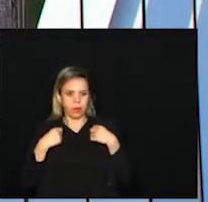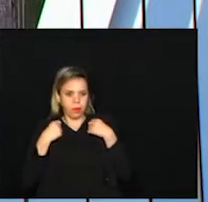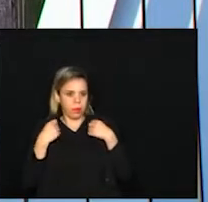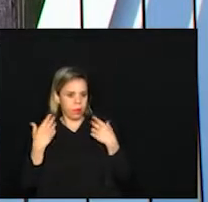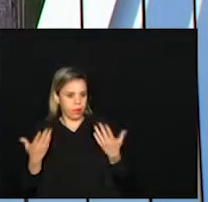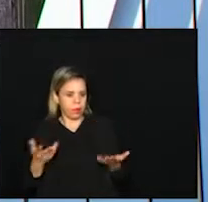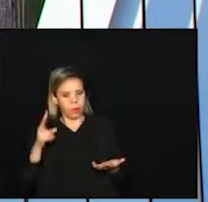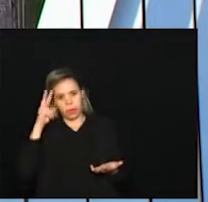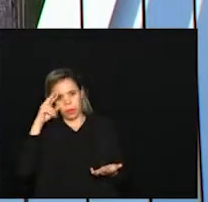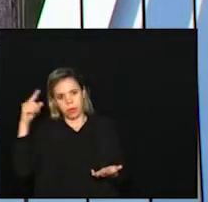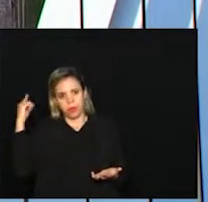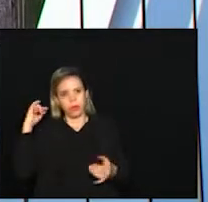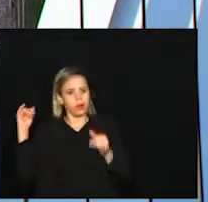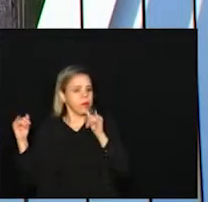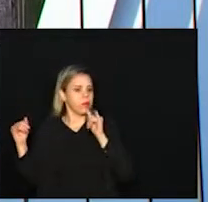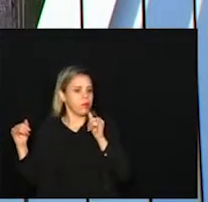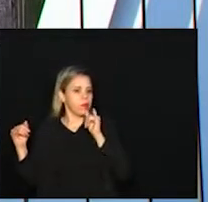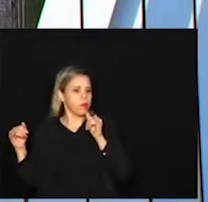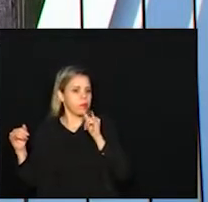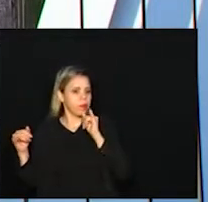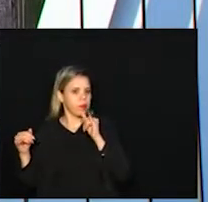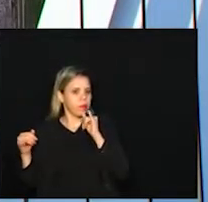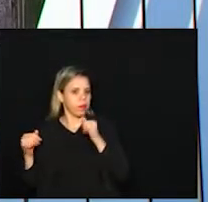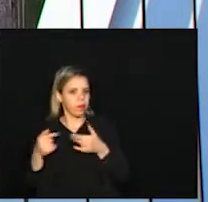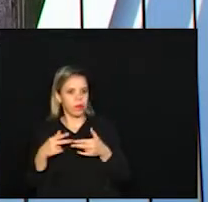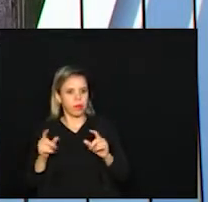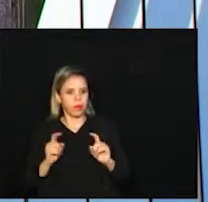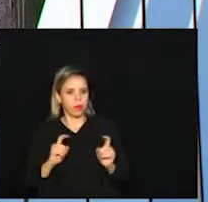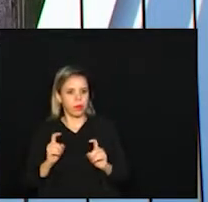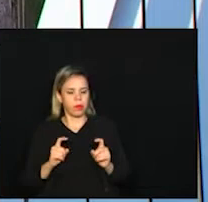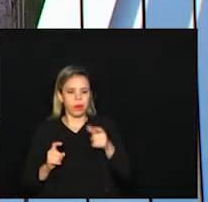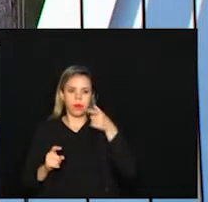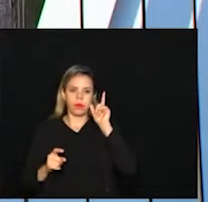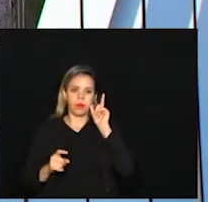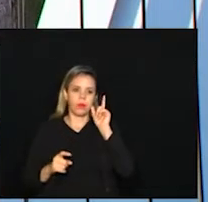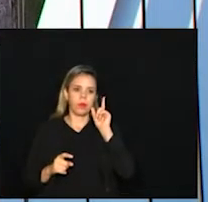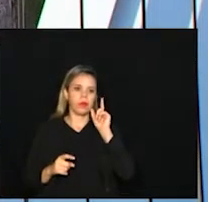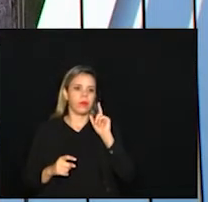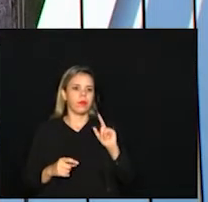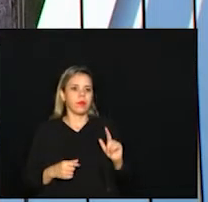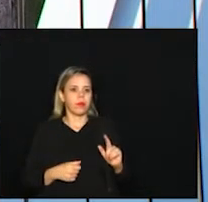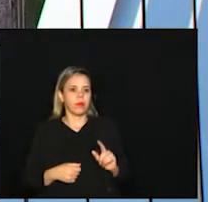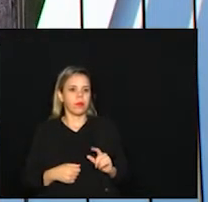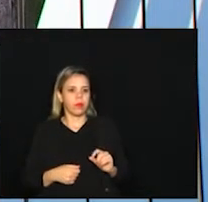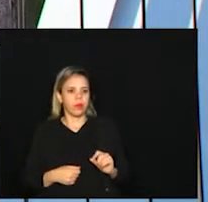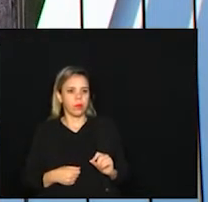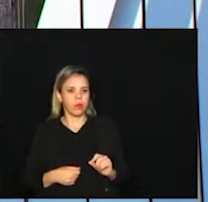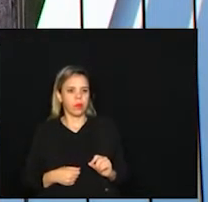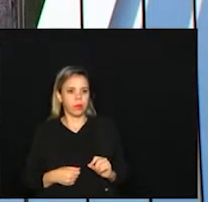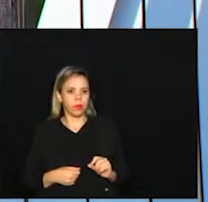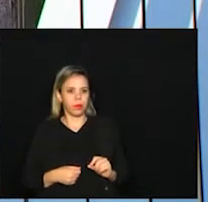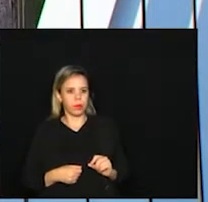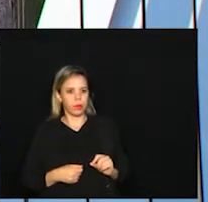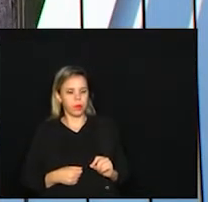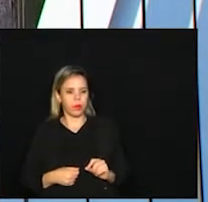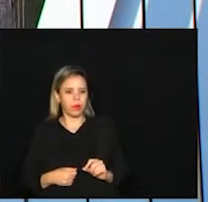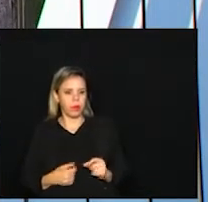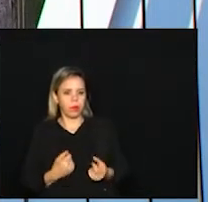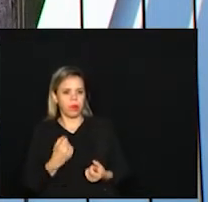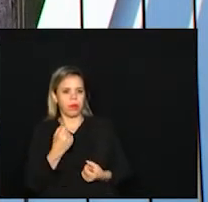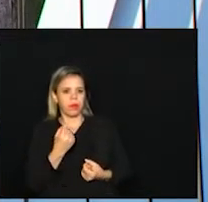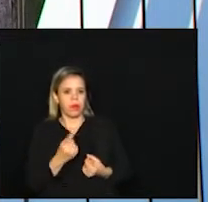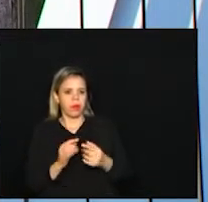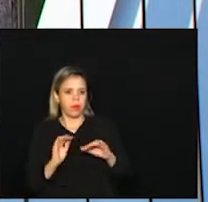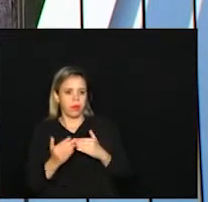eu me lembro por exemplo dá um destaque da reunião de ontem O que é a